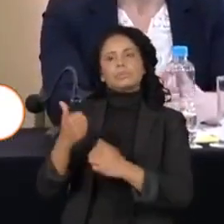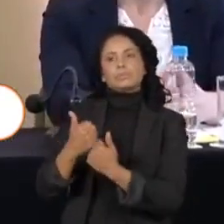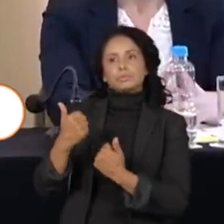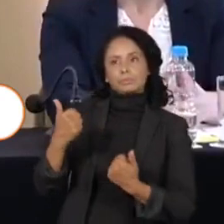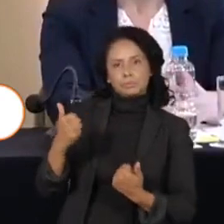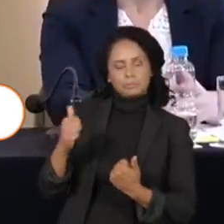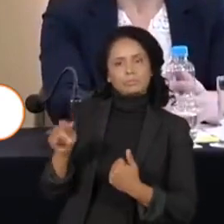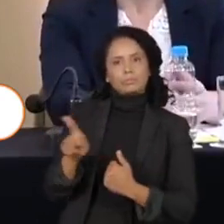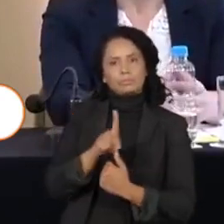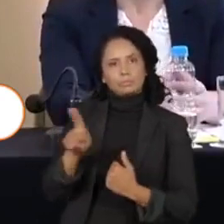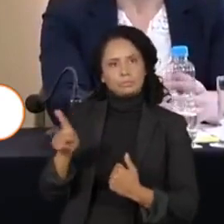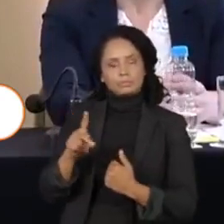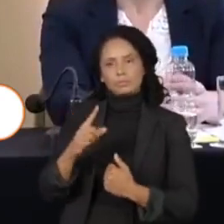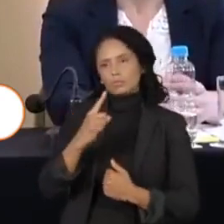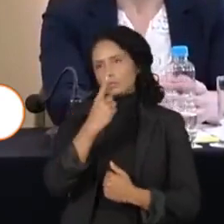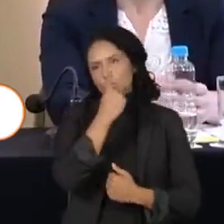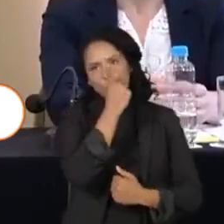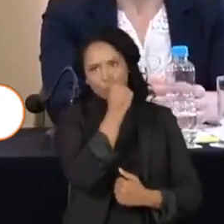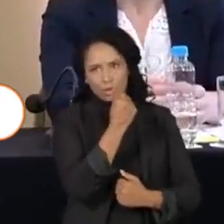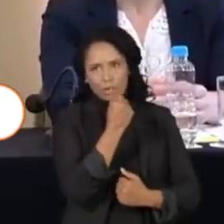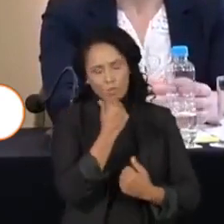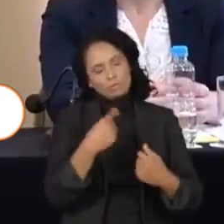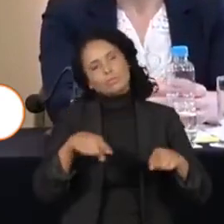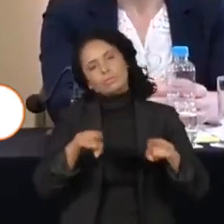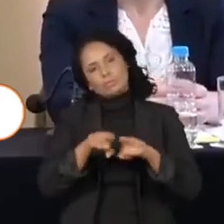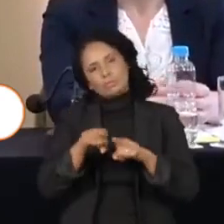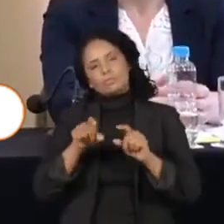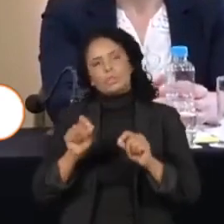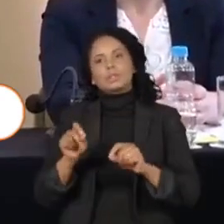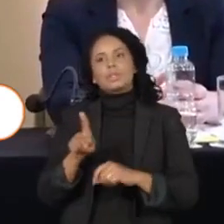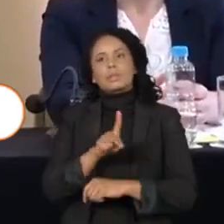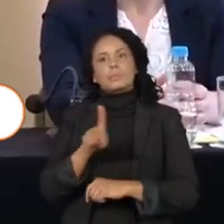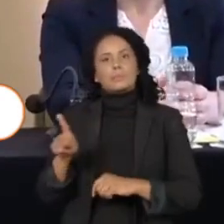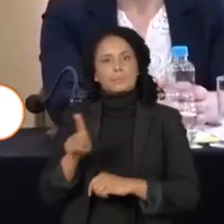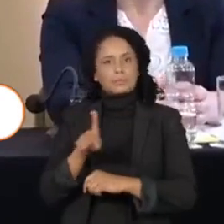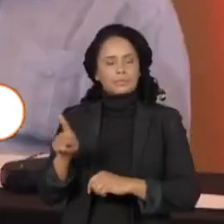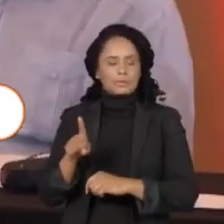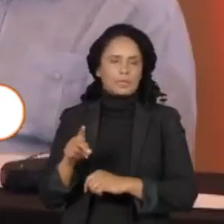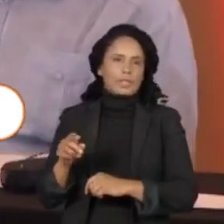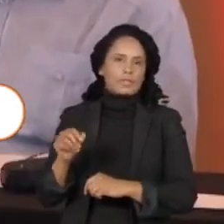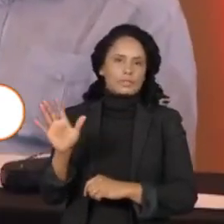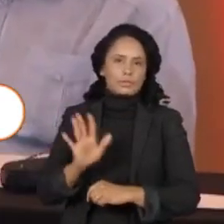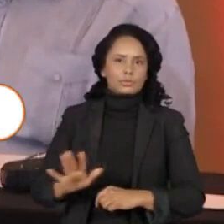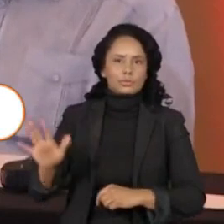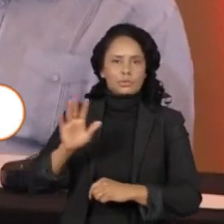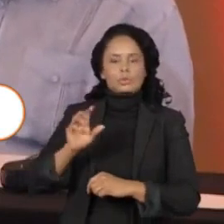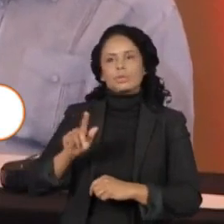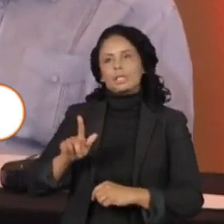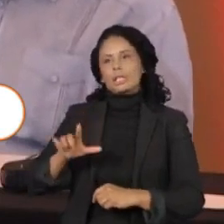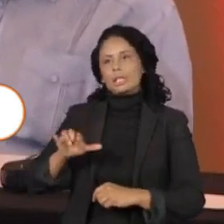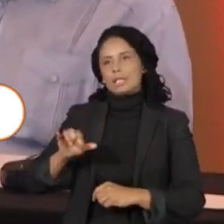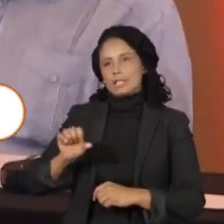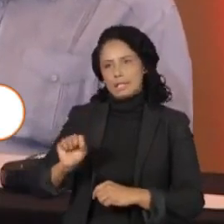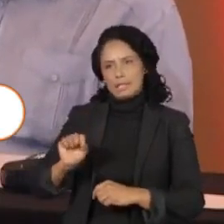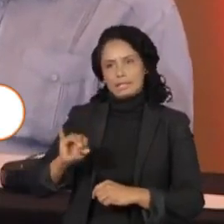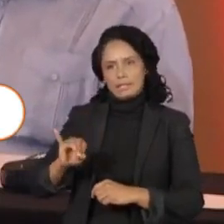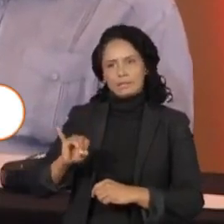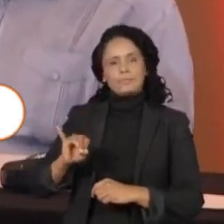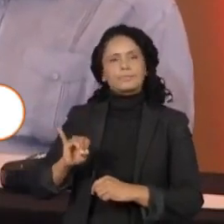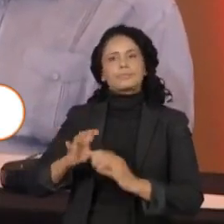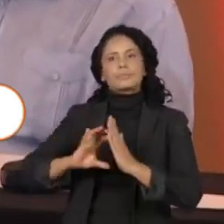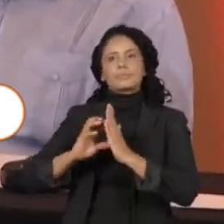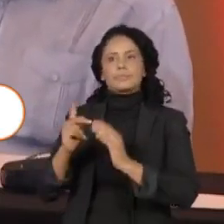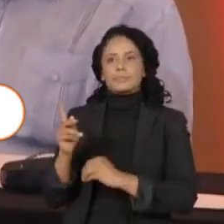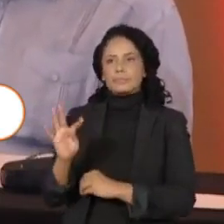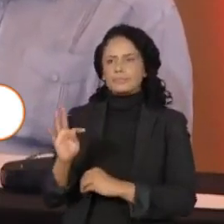e coordenador da equipe de transição, Geraldo Alckmin, e a presidente nacional do PT, Gleisi Hoffmann. Enquanto isso, em